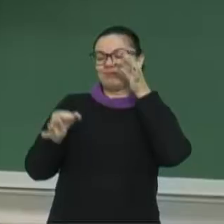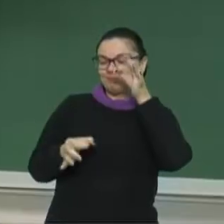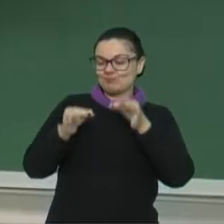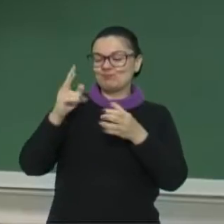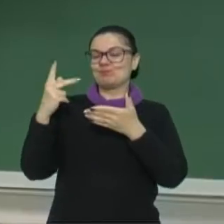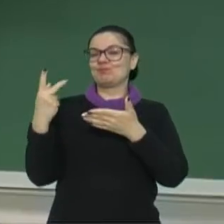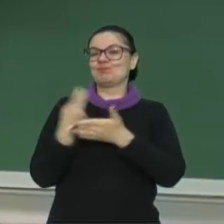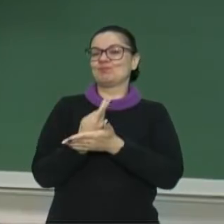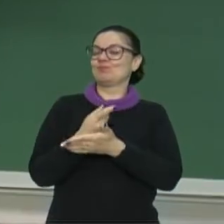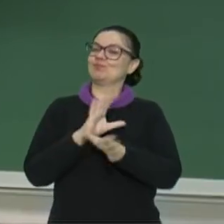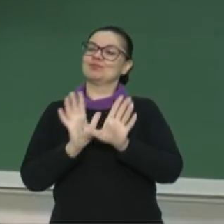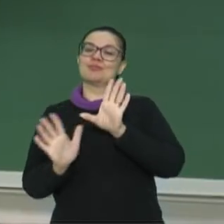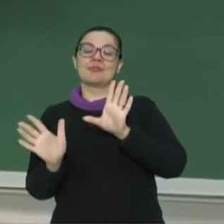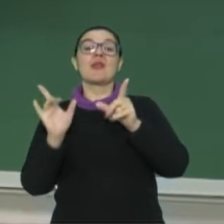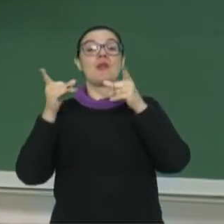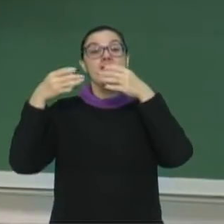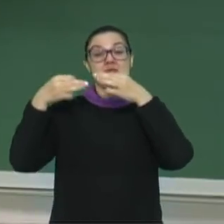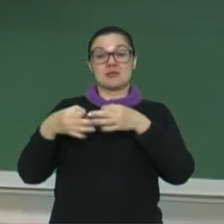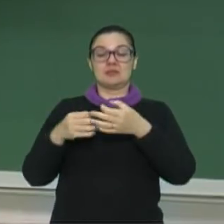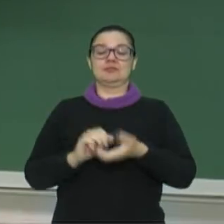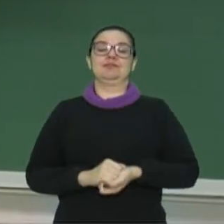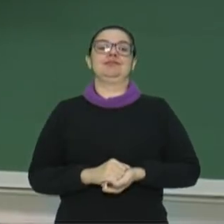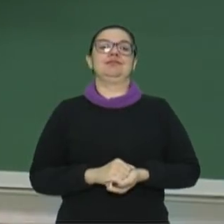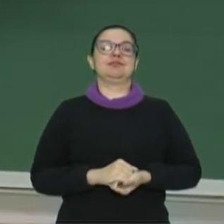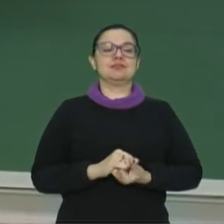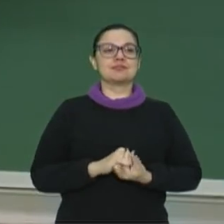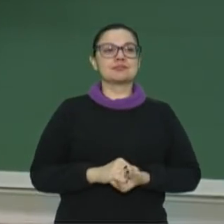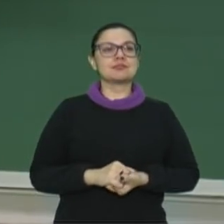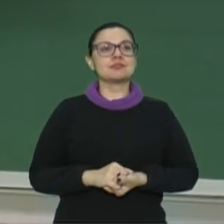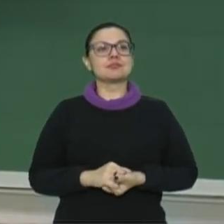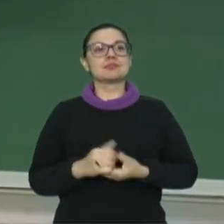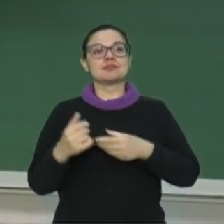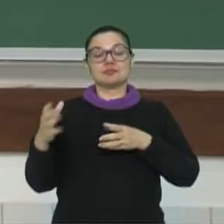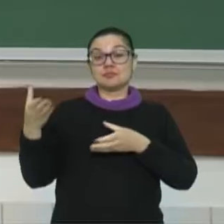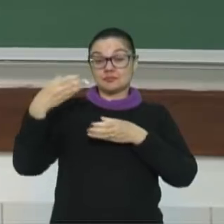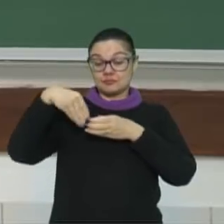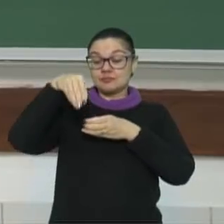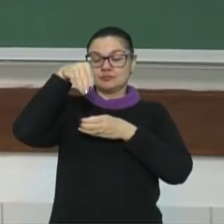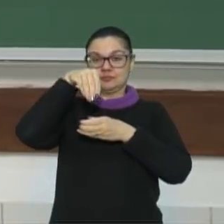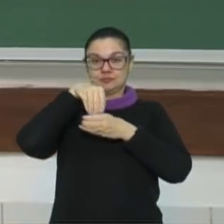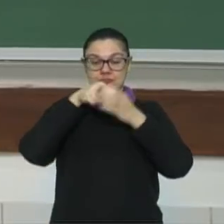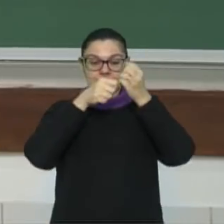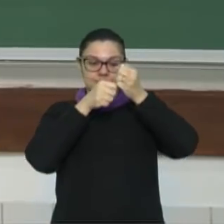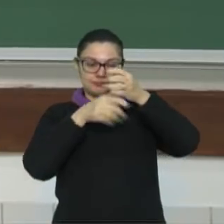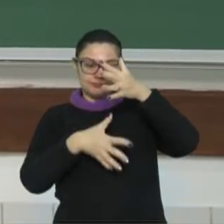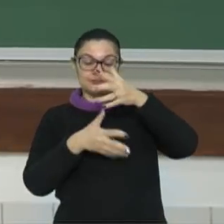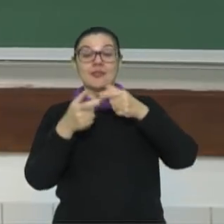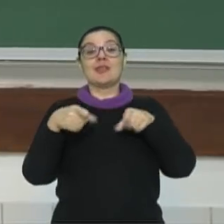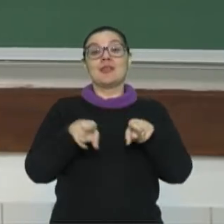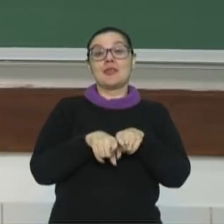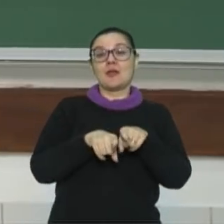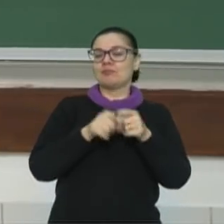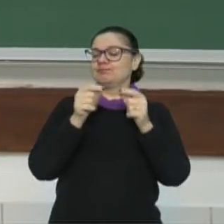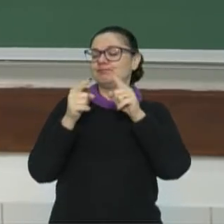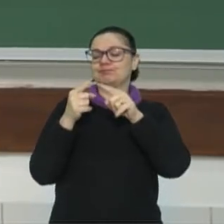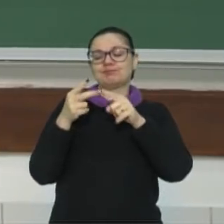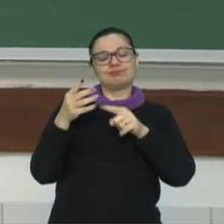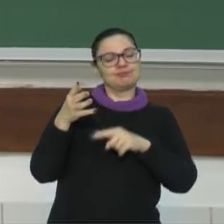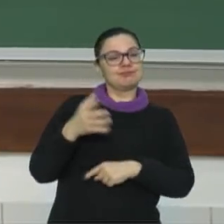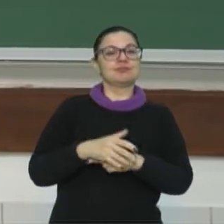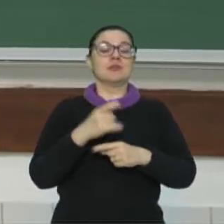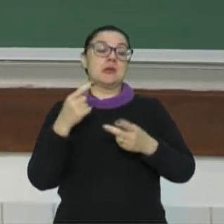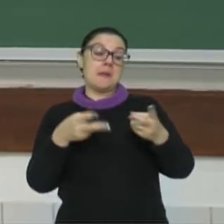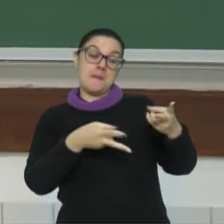nessa época, nesse momento, ela é realmente vítima. Então, veja que dentro da reportagem eu posso ter